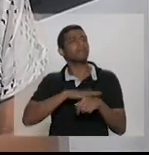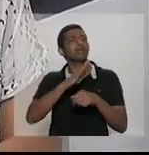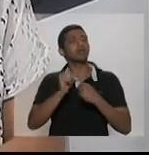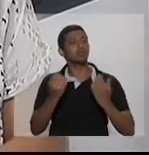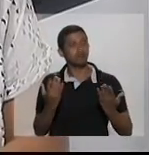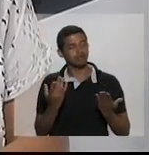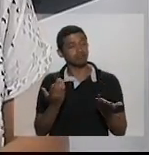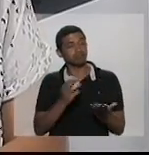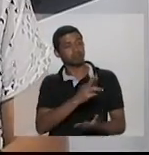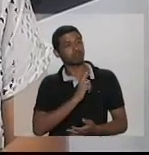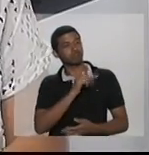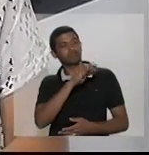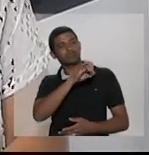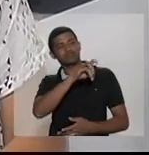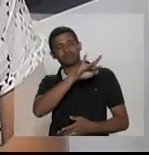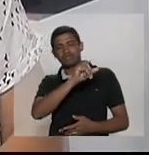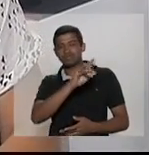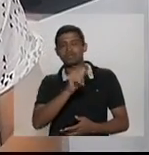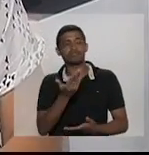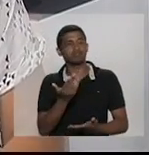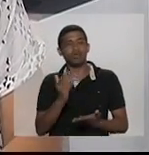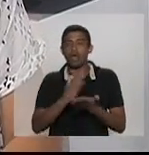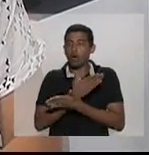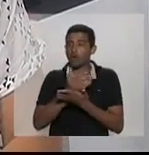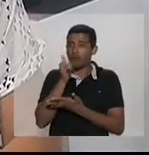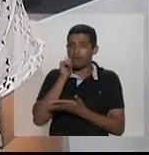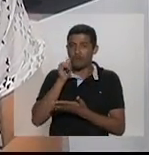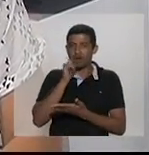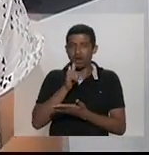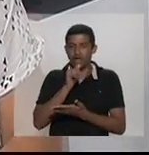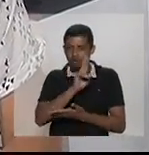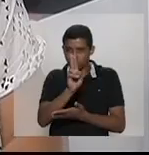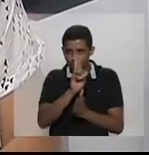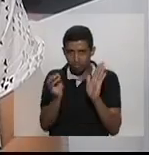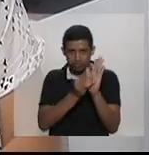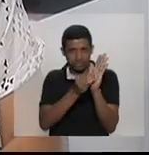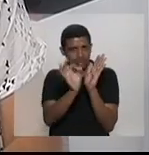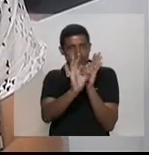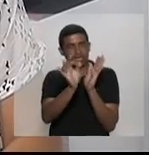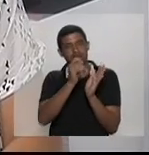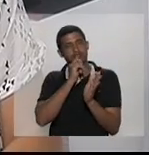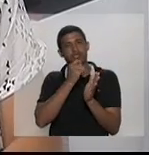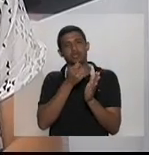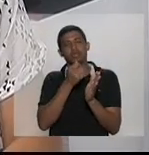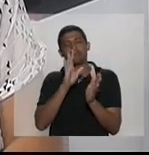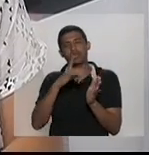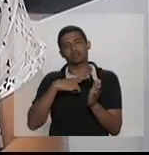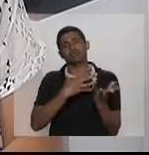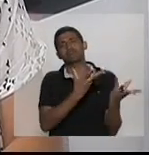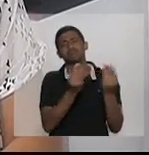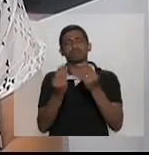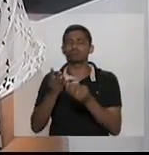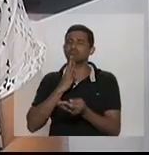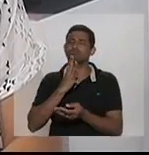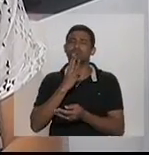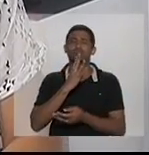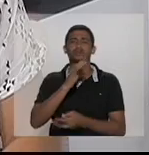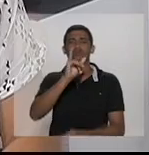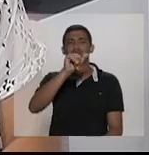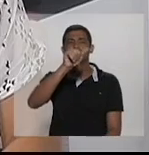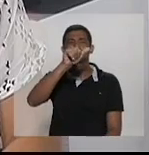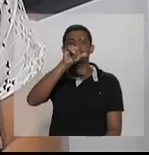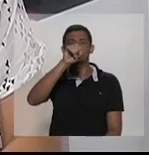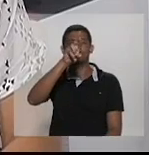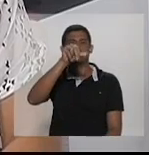Então, algumas mulheres são anônimas, né? Outras são conhecidas, como Isadora Duncan, né, que ele narra